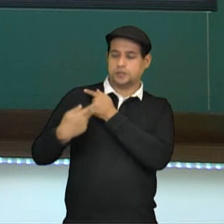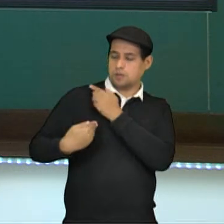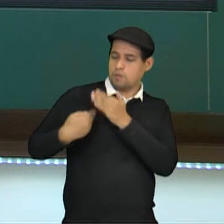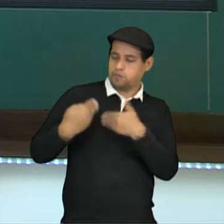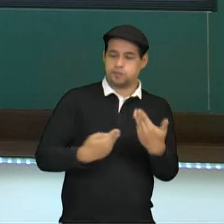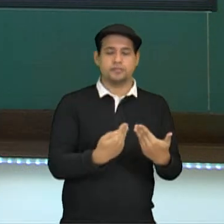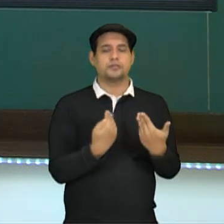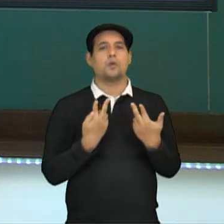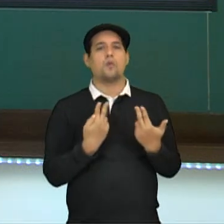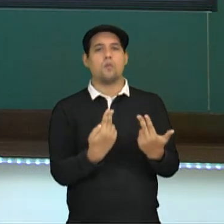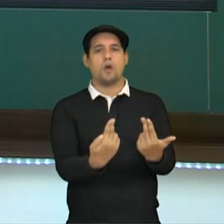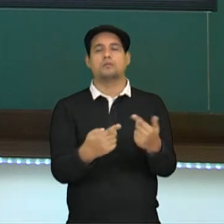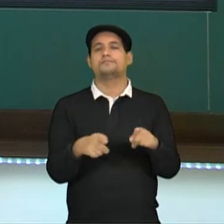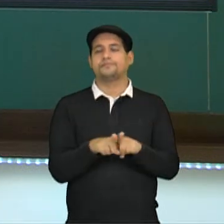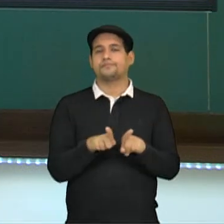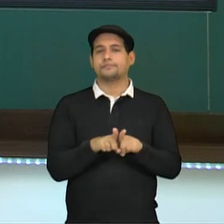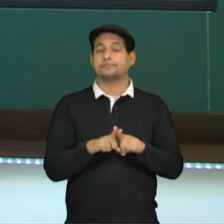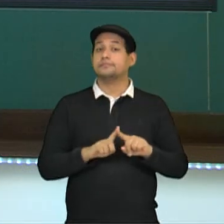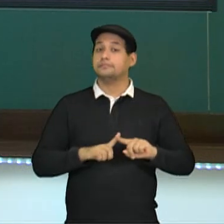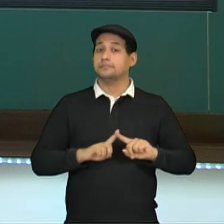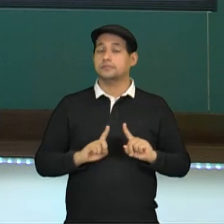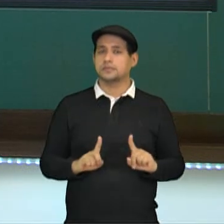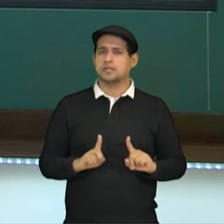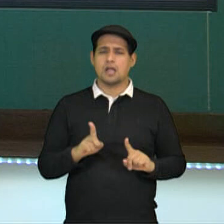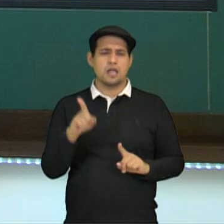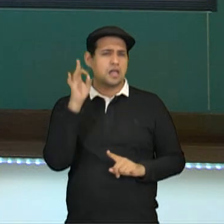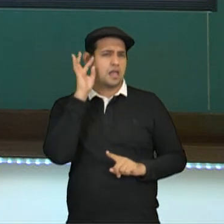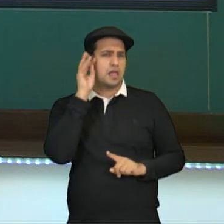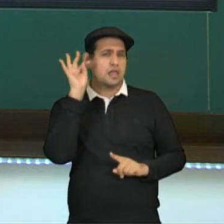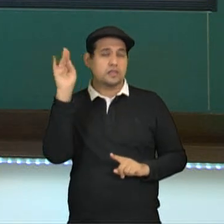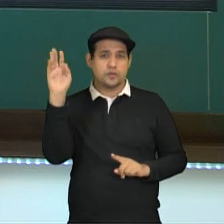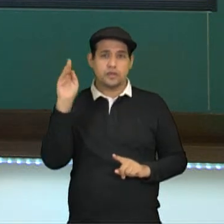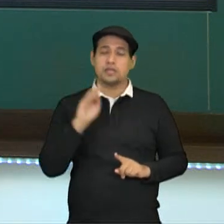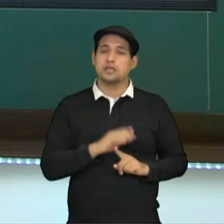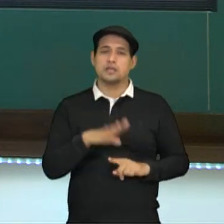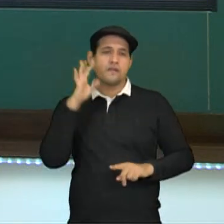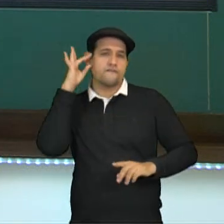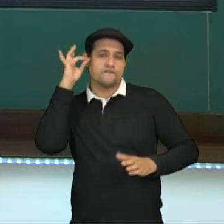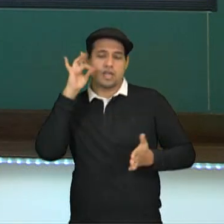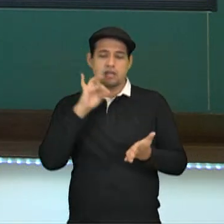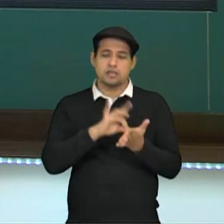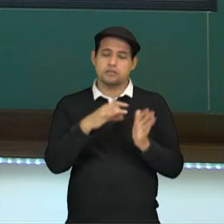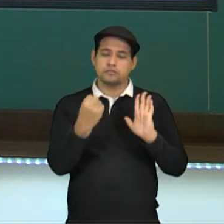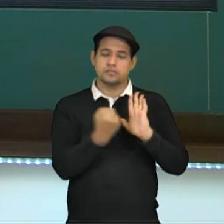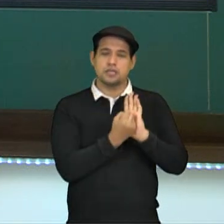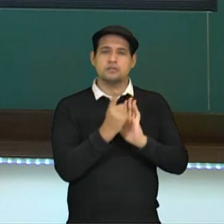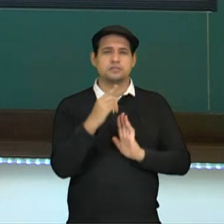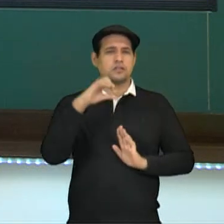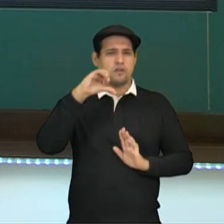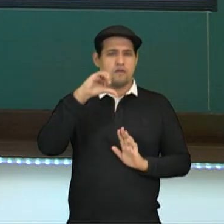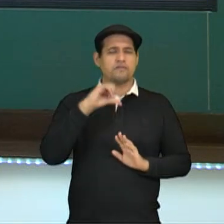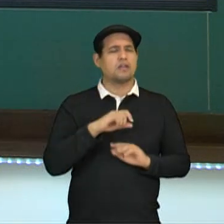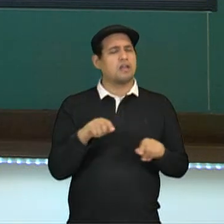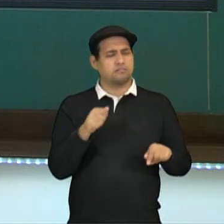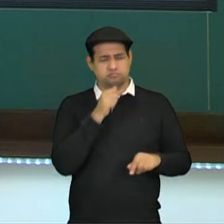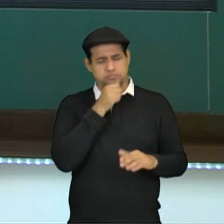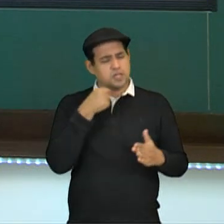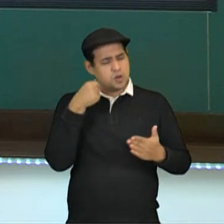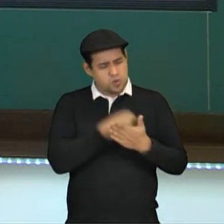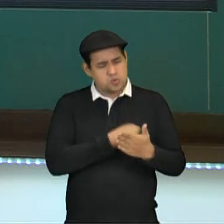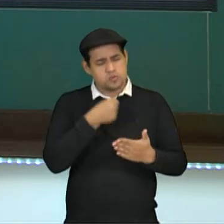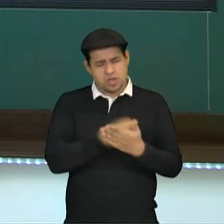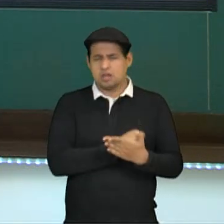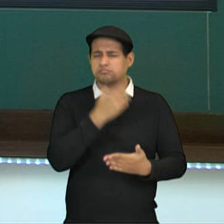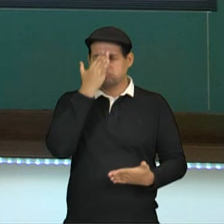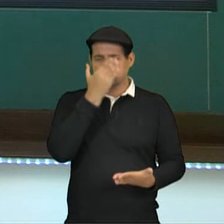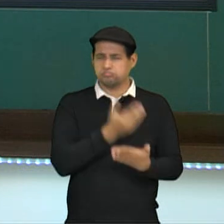origem comum. E essa teoria do fixismo, até ali, o século XIX, ainda ela era defendida,